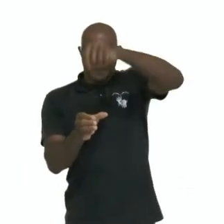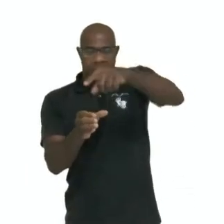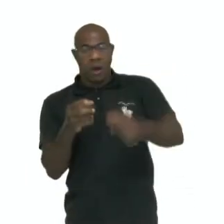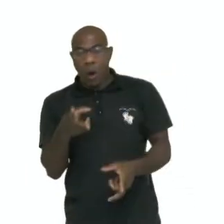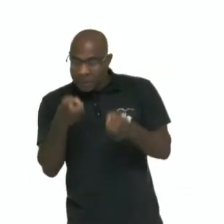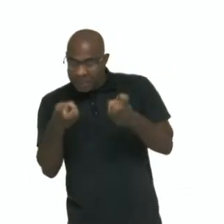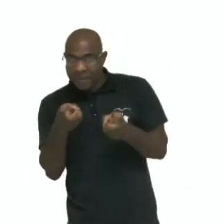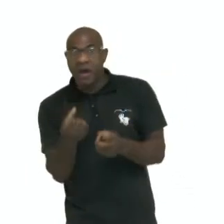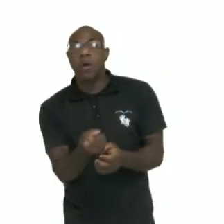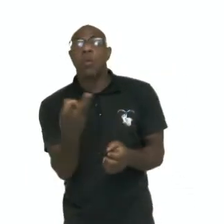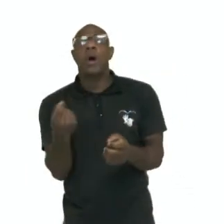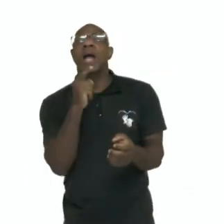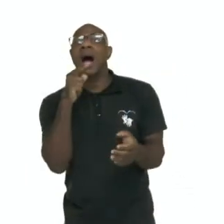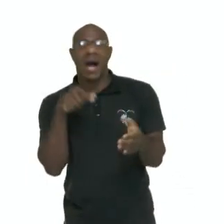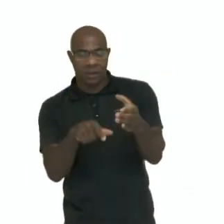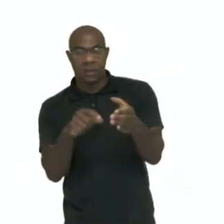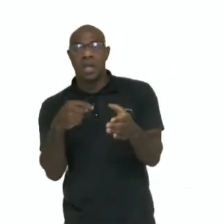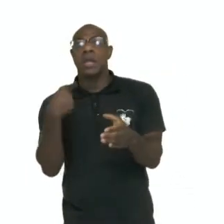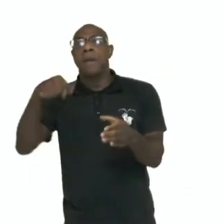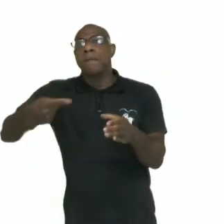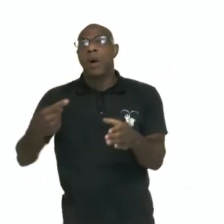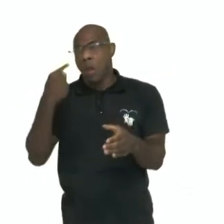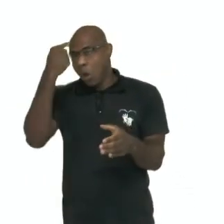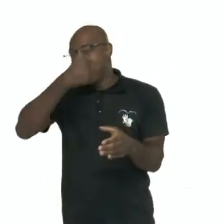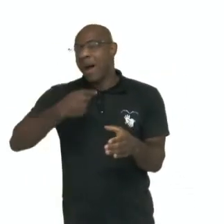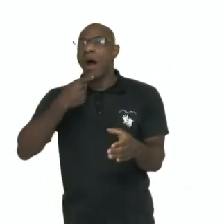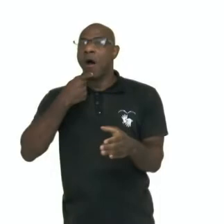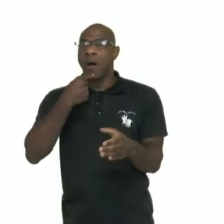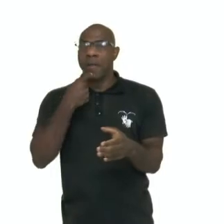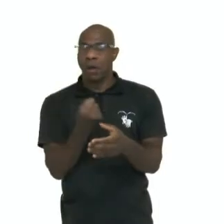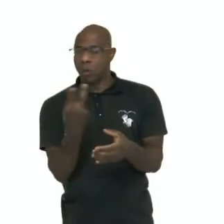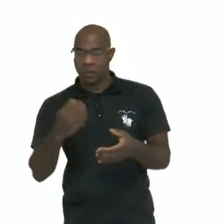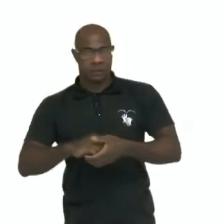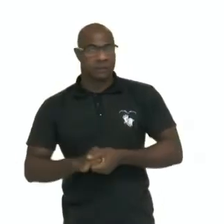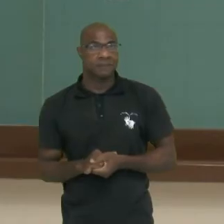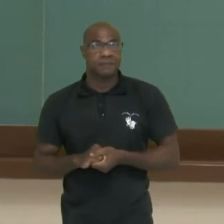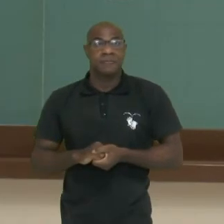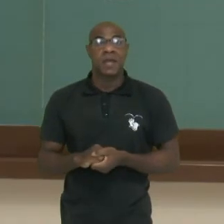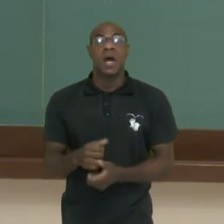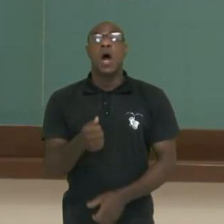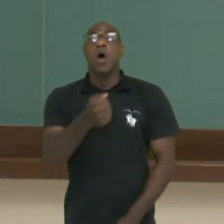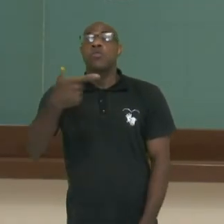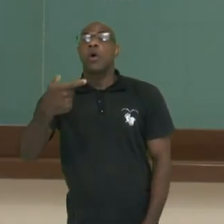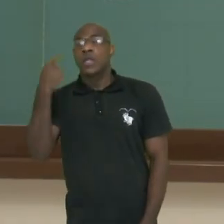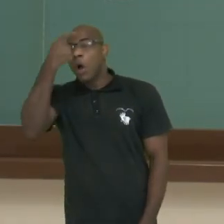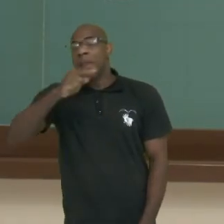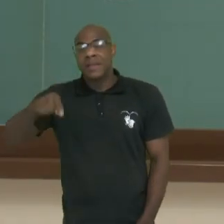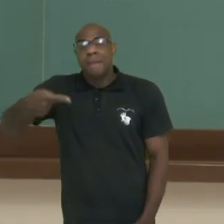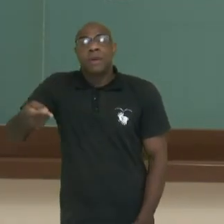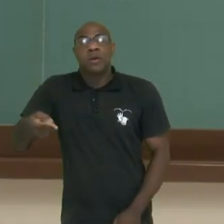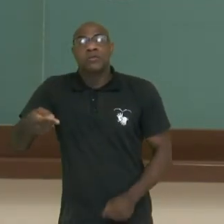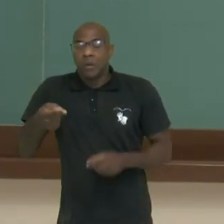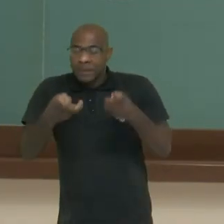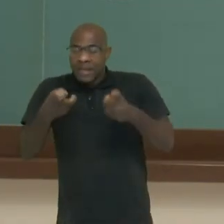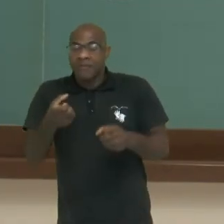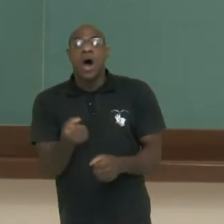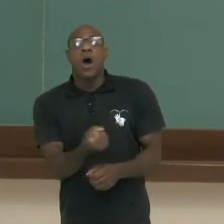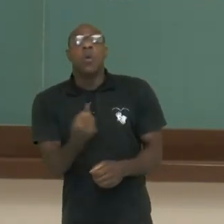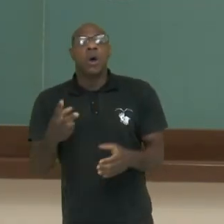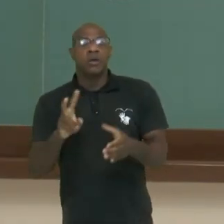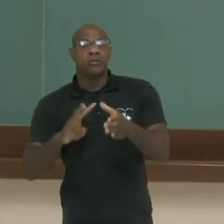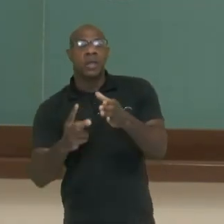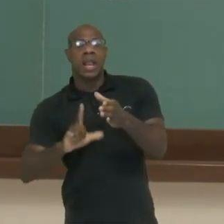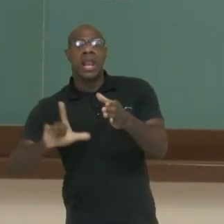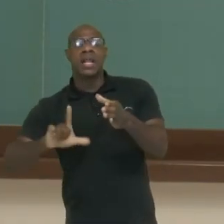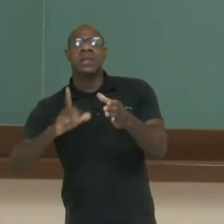quantidade de água aqui na jarra após 1 hora. E a ideia é aqui, após 12 horas, né, gotejando, quanto que vai ter de